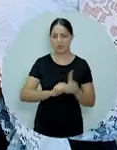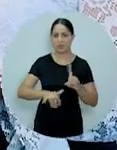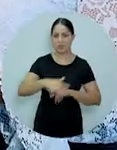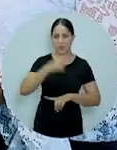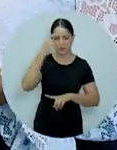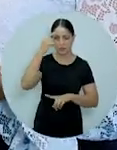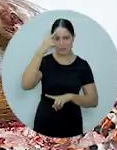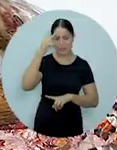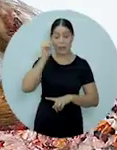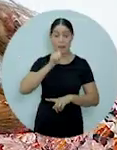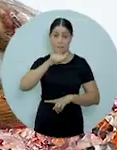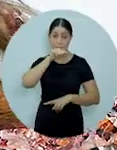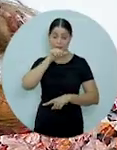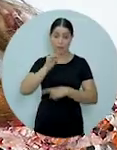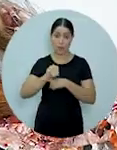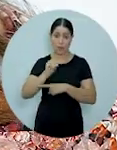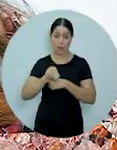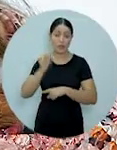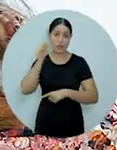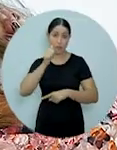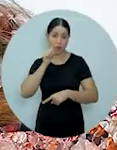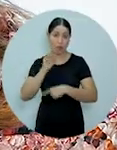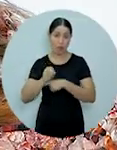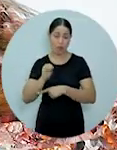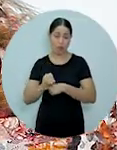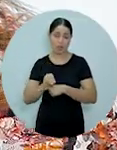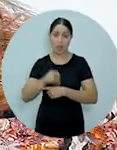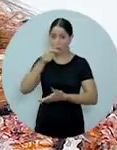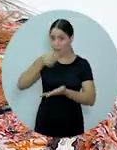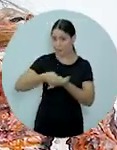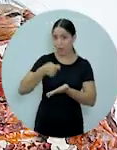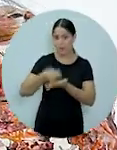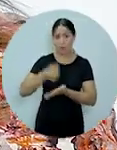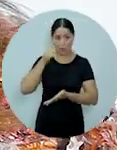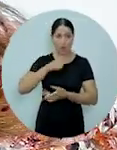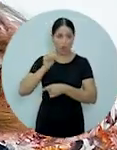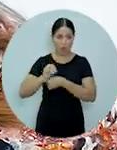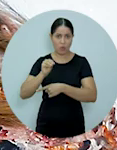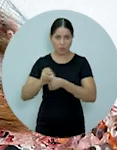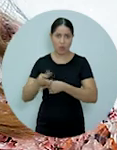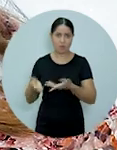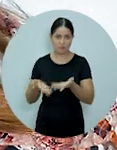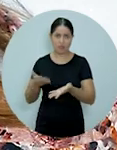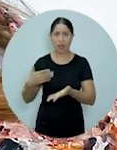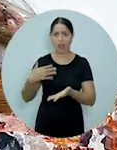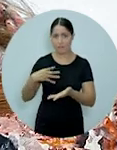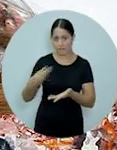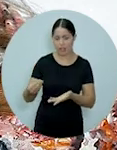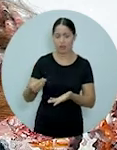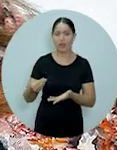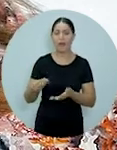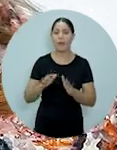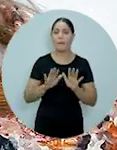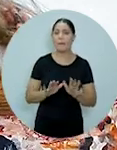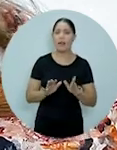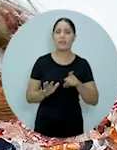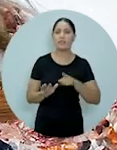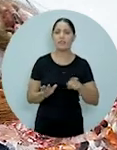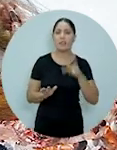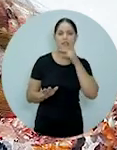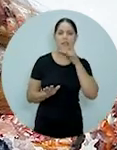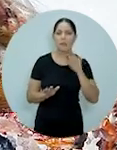nossa sociedade de que a mãe é que sabe cuidar, né? Que a mulher é que sabe cuidar e que é a obrigação dela cuidar dos filhos. Então,